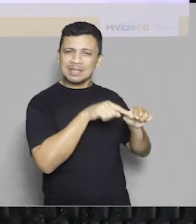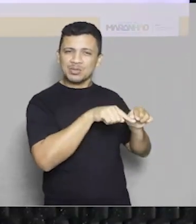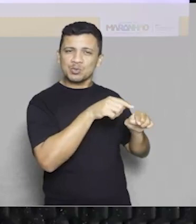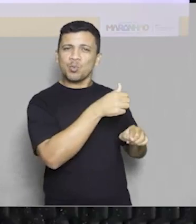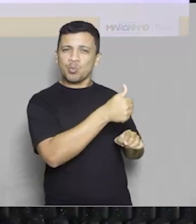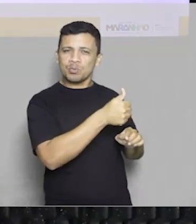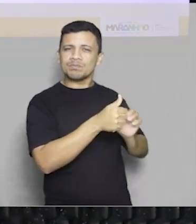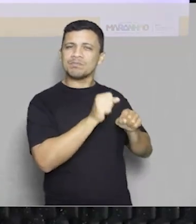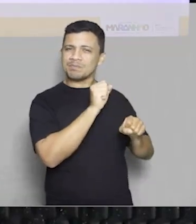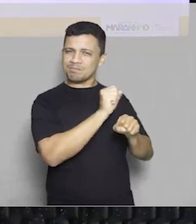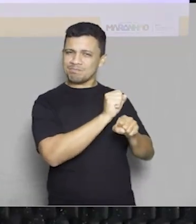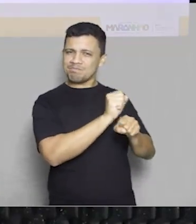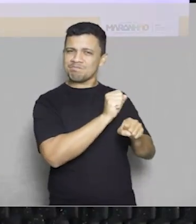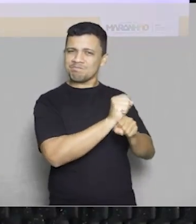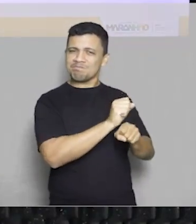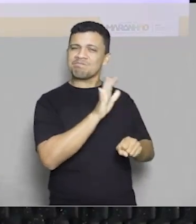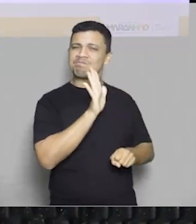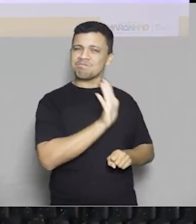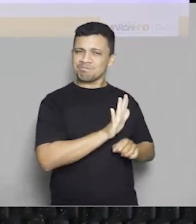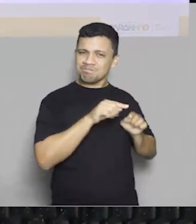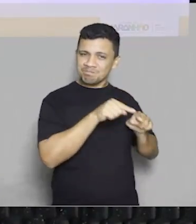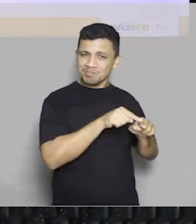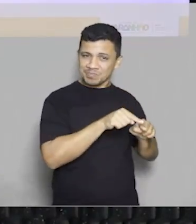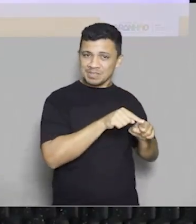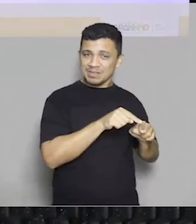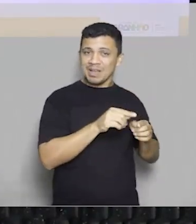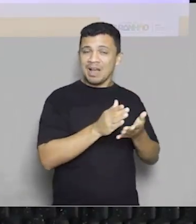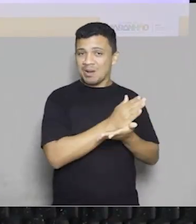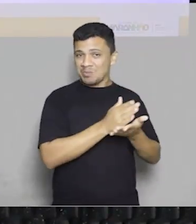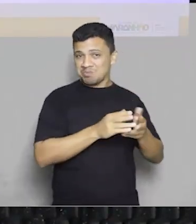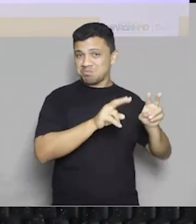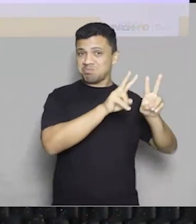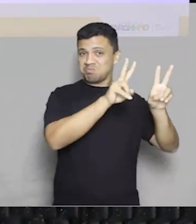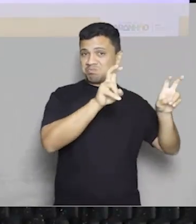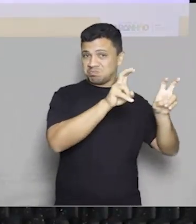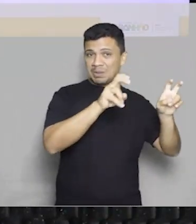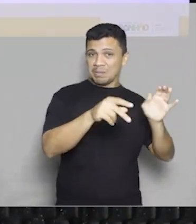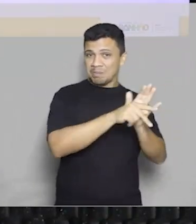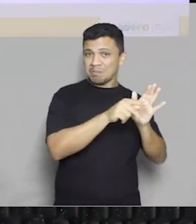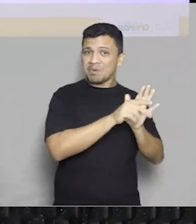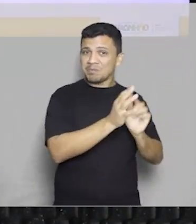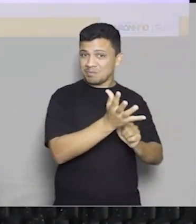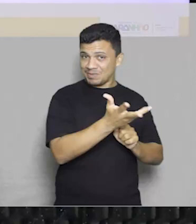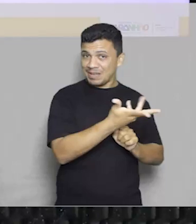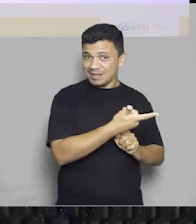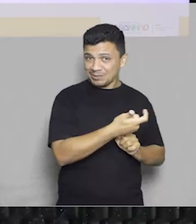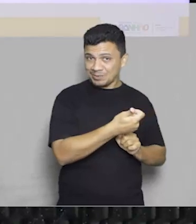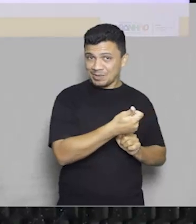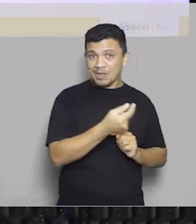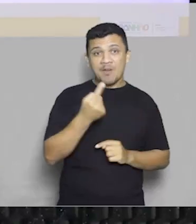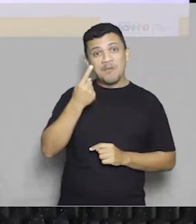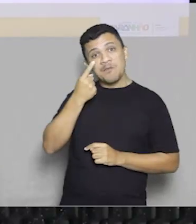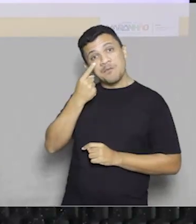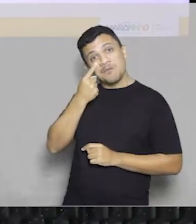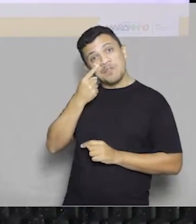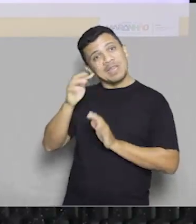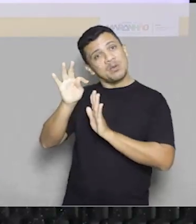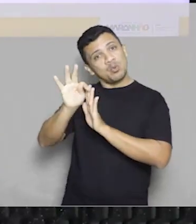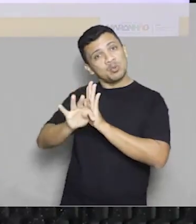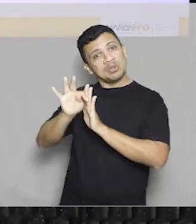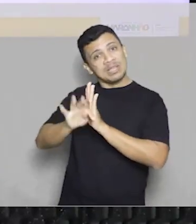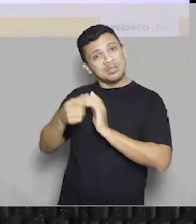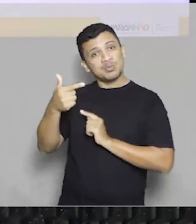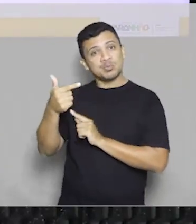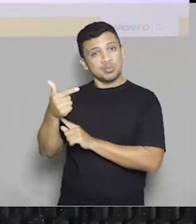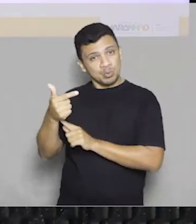alguma coisa relacionada à música, poesia, ou fotografia, ou charge, ou qualquer coisa do tipo. Vê logo o texto realmente